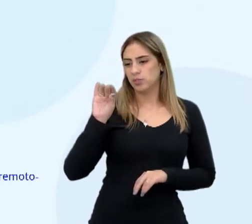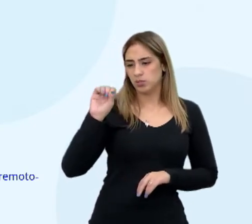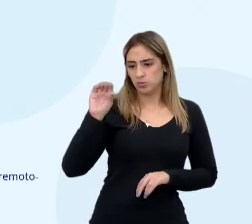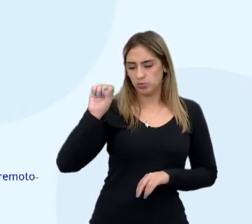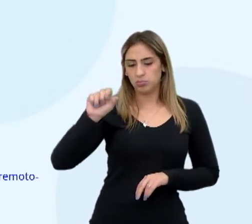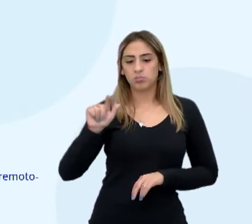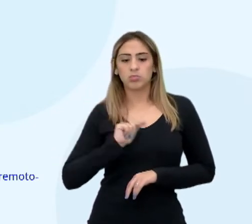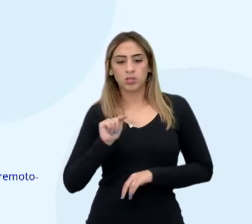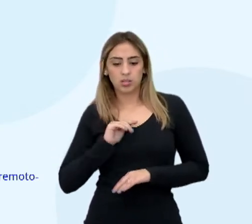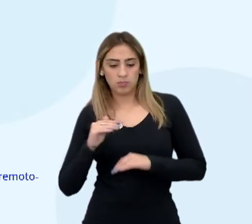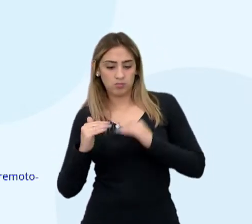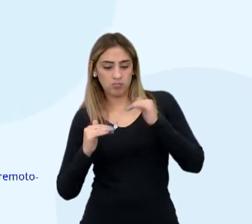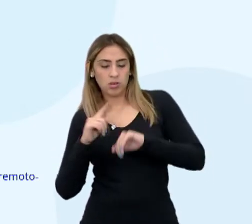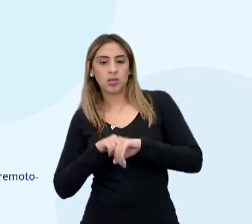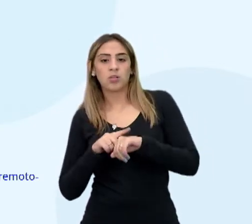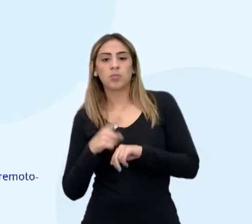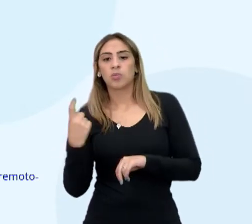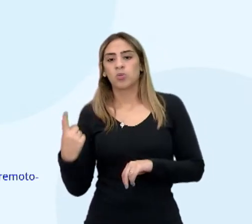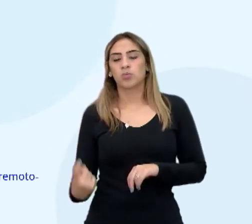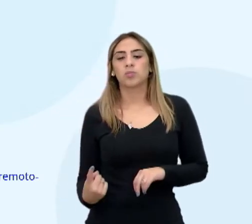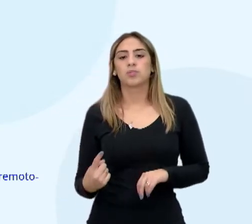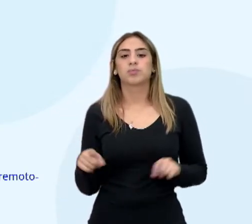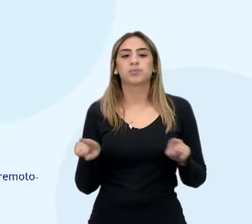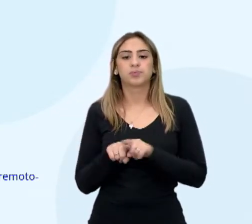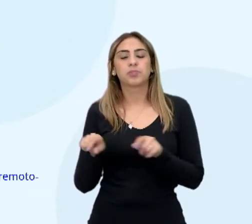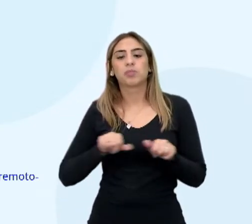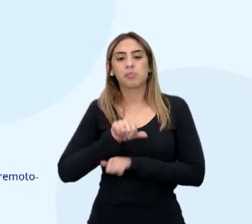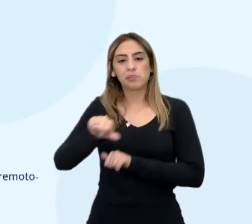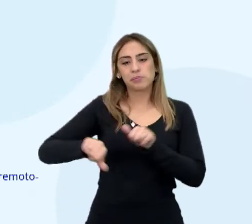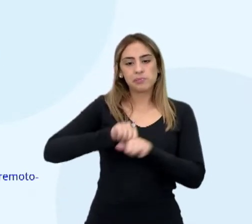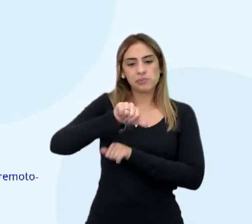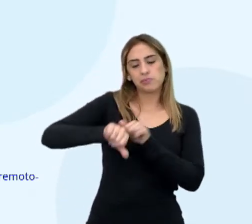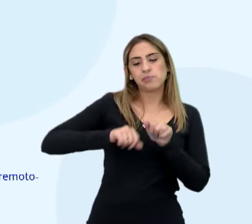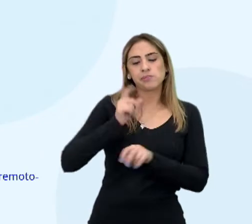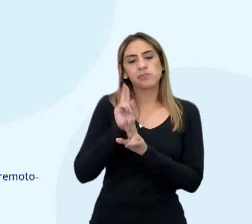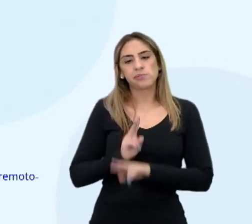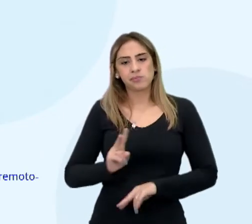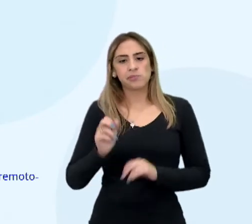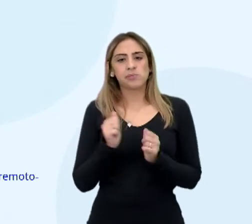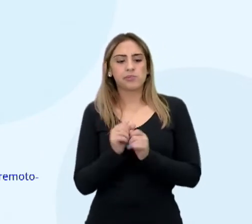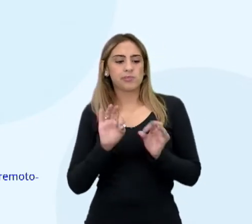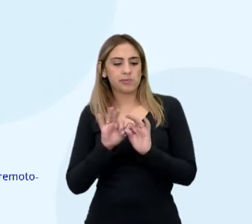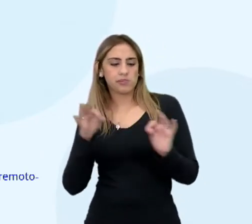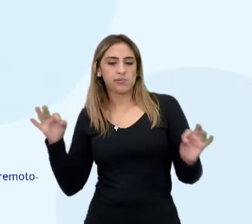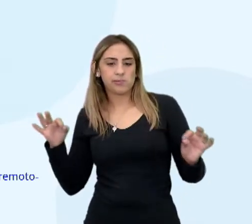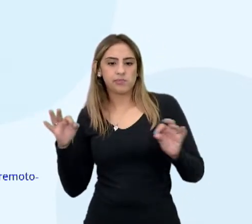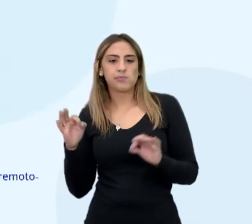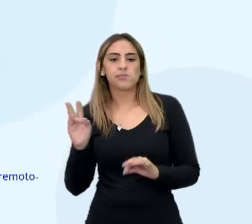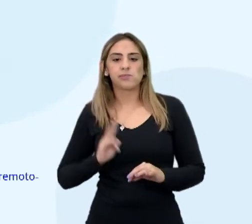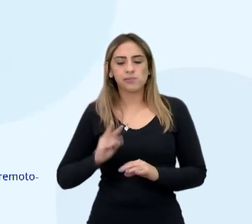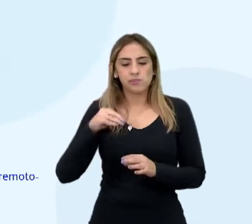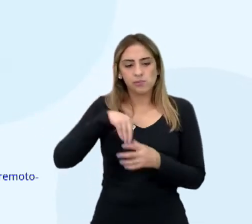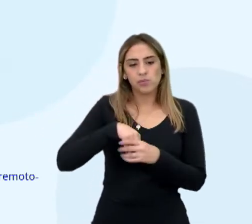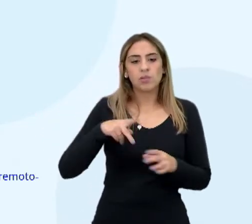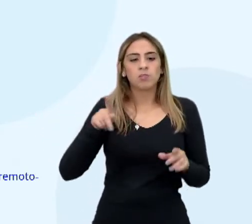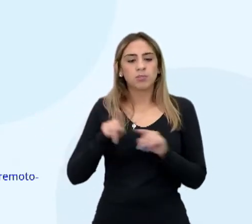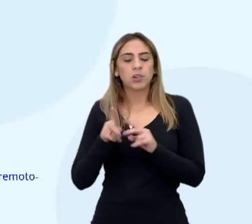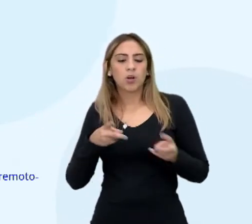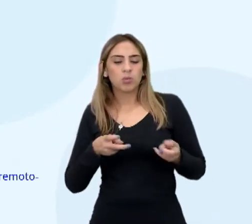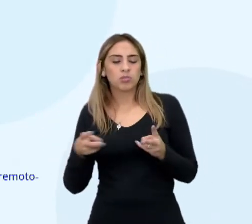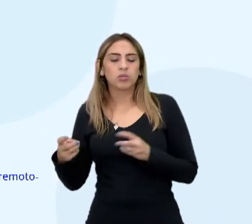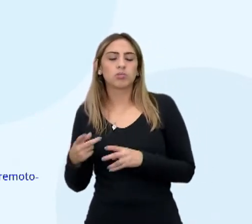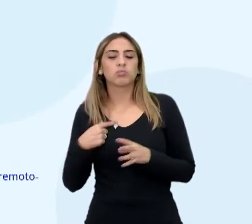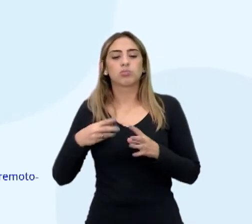têm magnitude única e os efeitos variam de acordo com a distância do epicentro e das condições